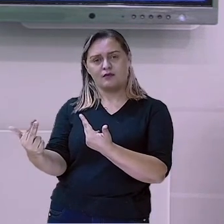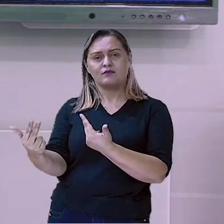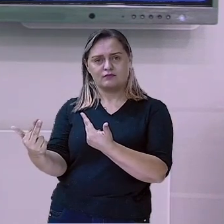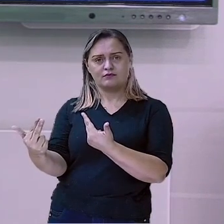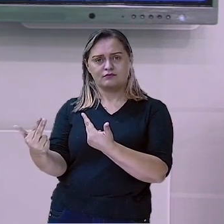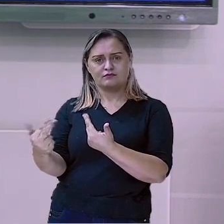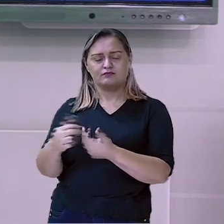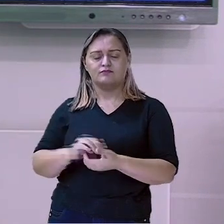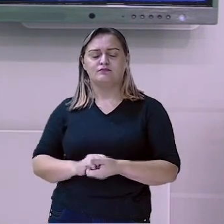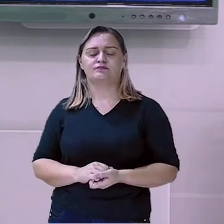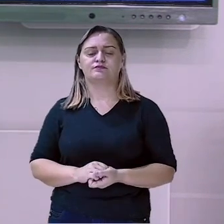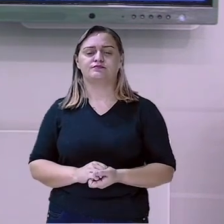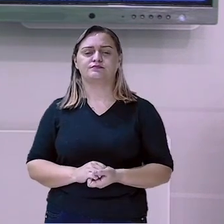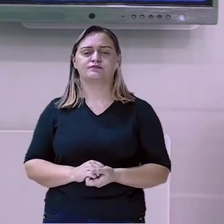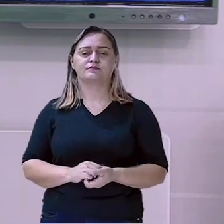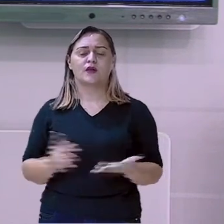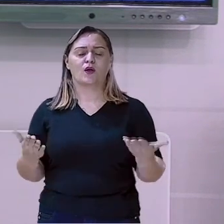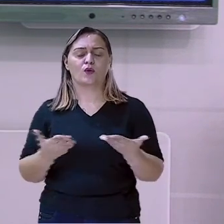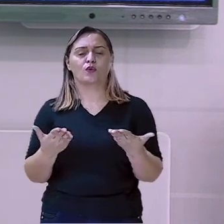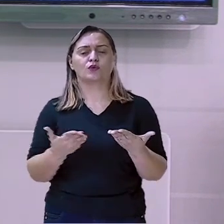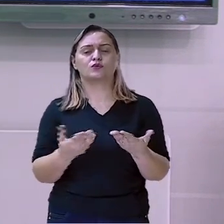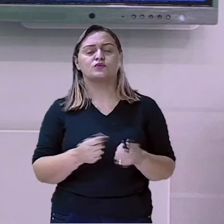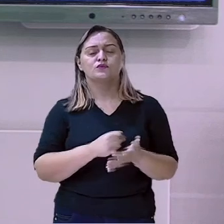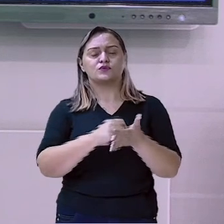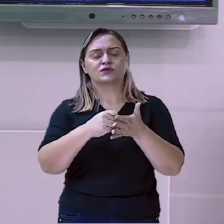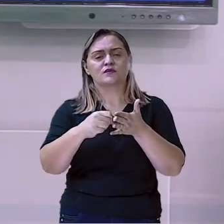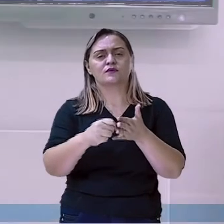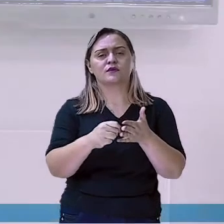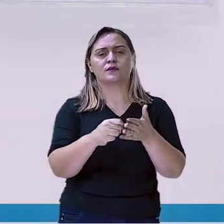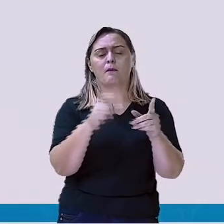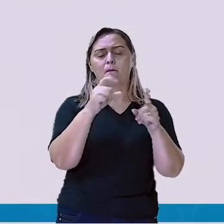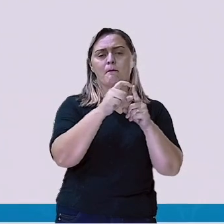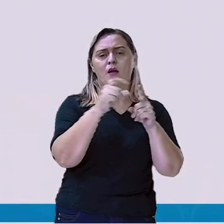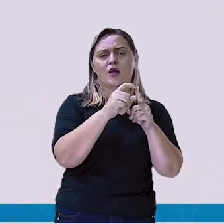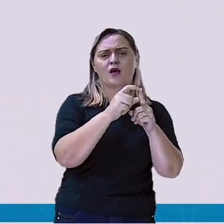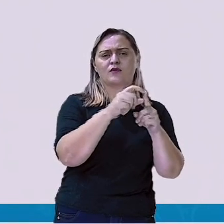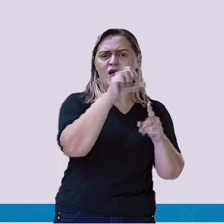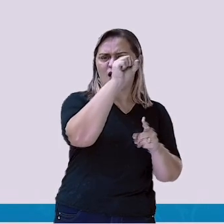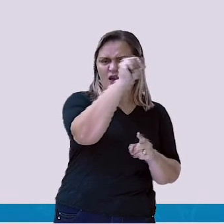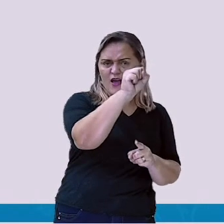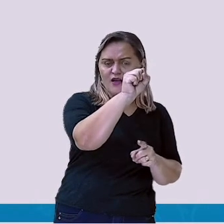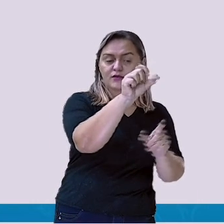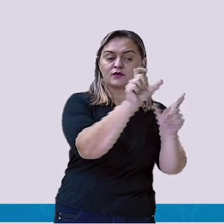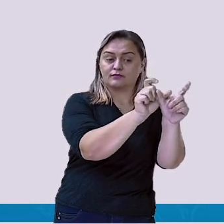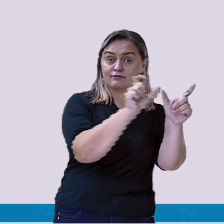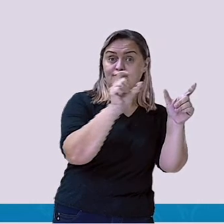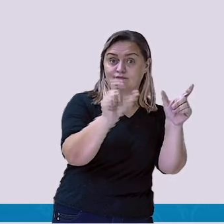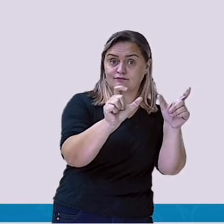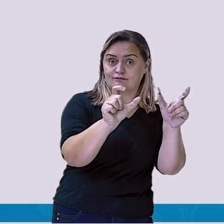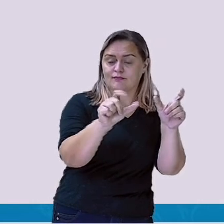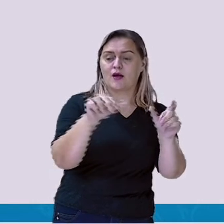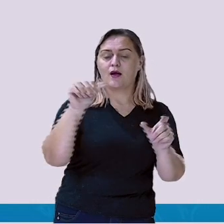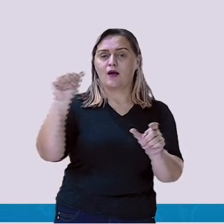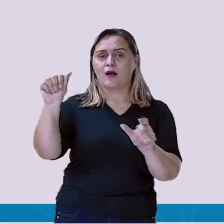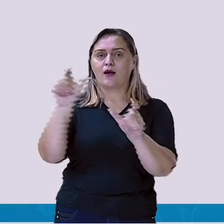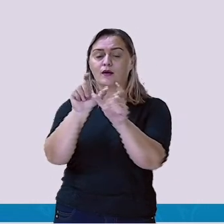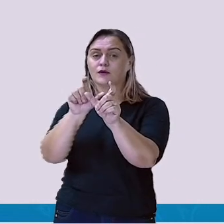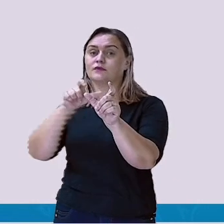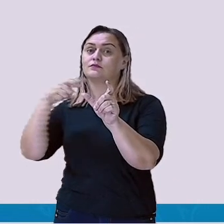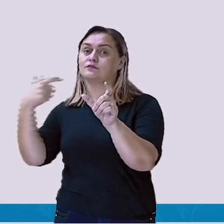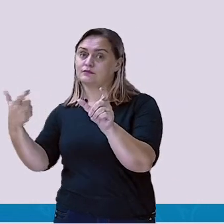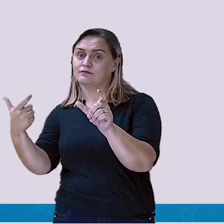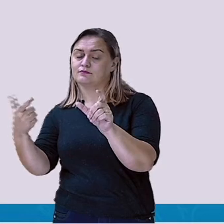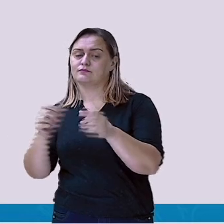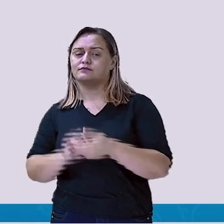formas diferentes. Vamos ver aqui quais palavras eu tenho? Eu tenho a palavra fácil e difícil.